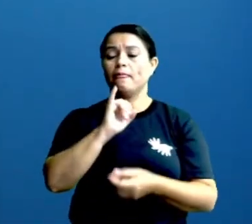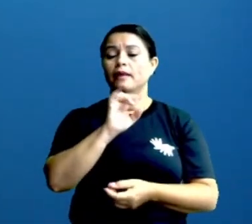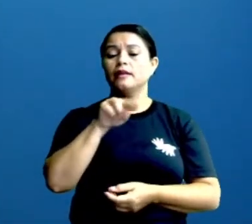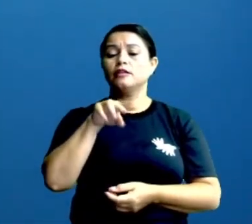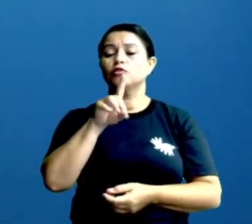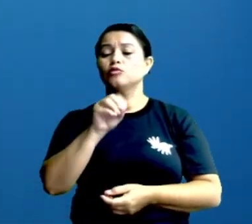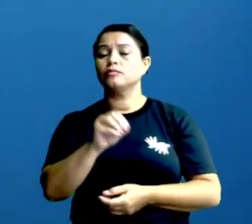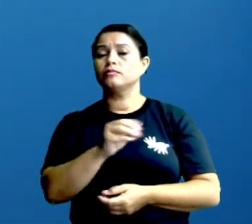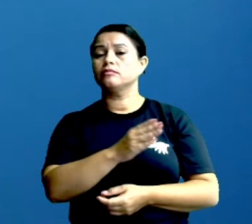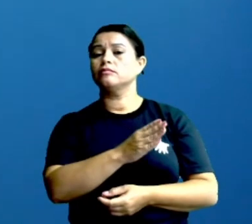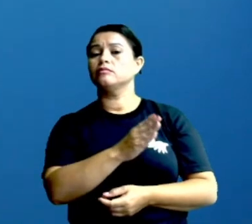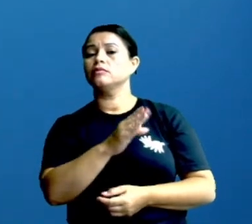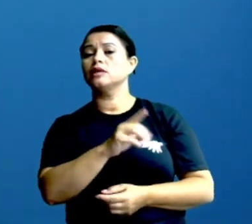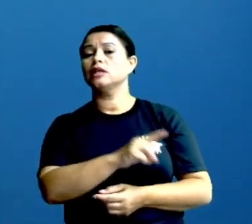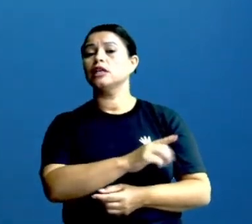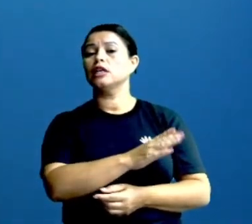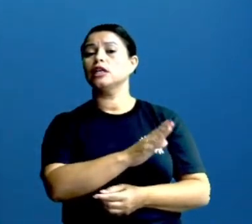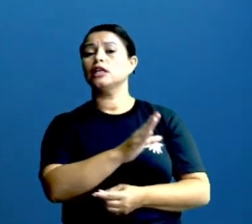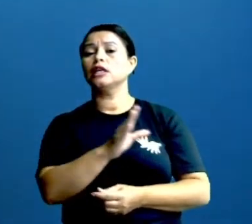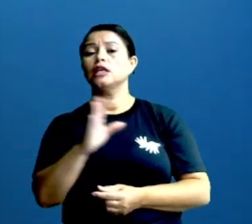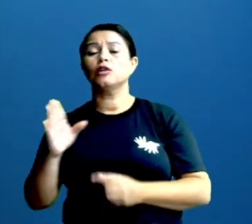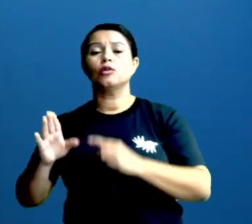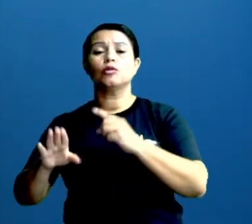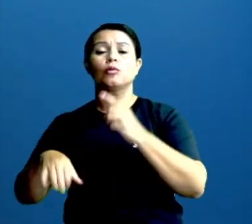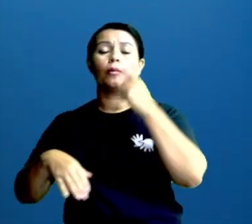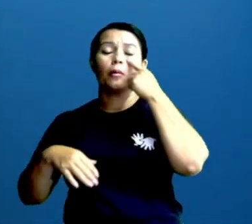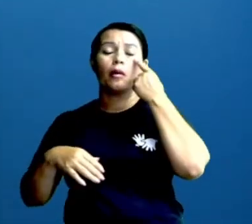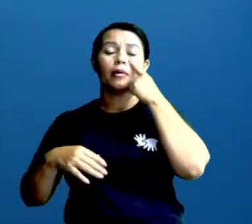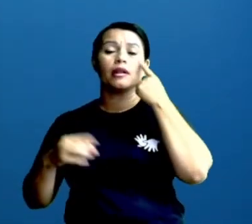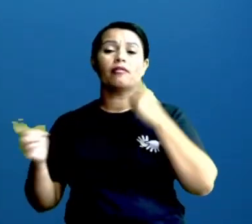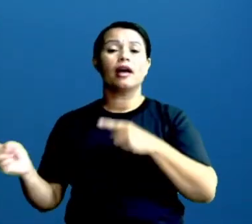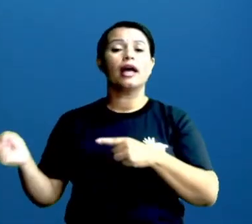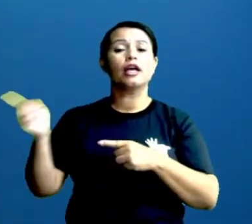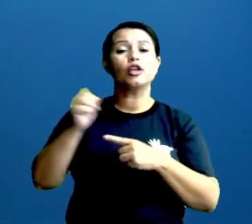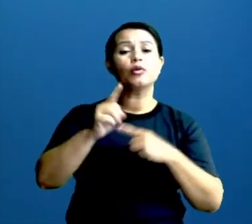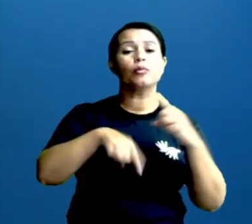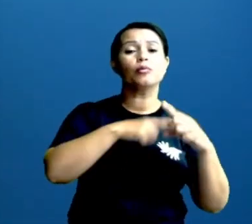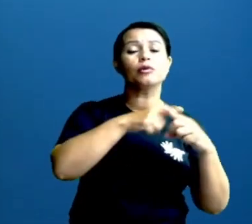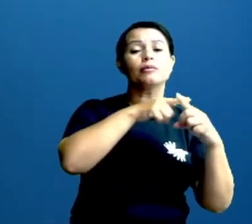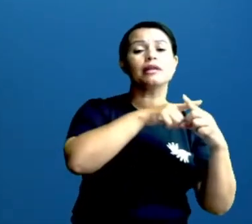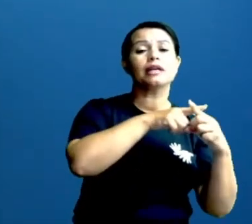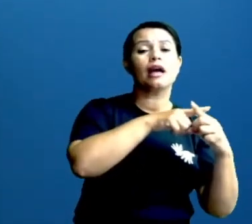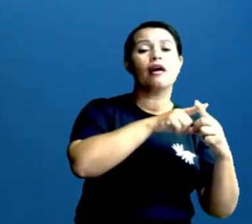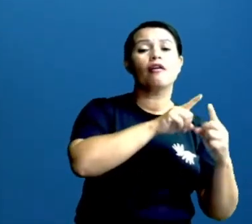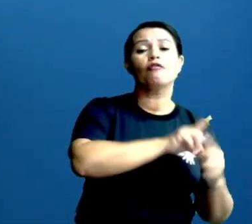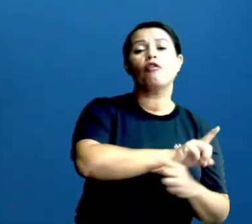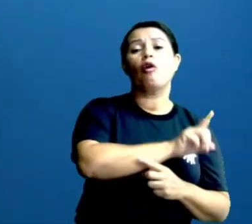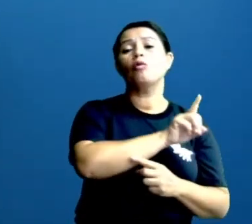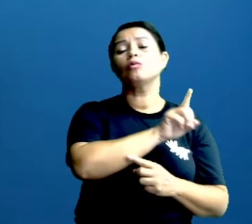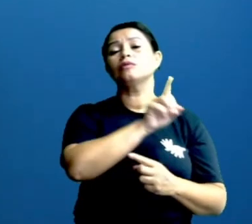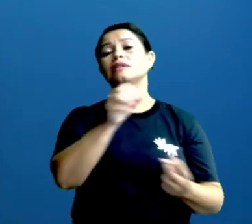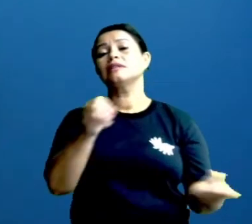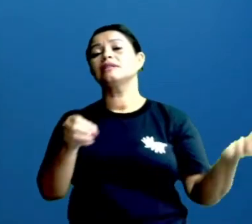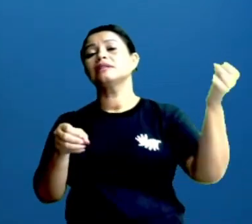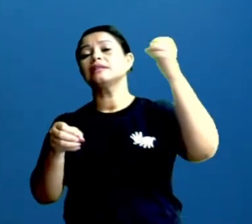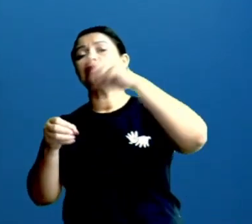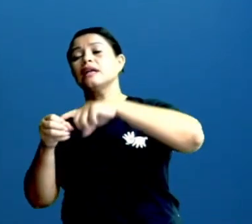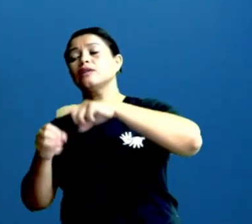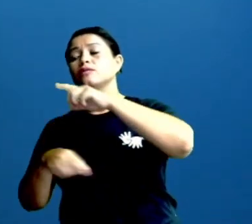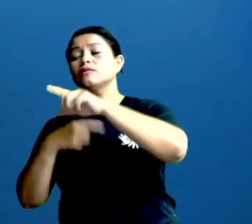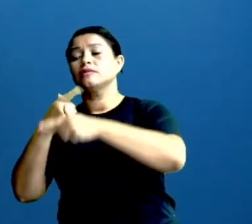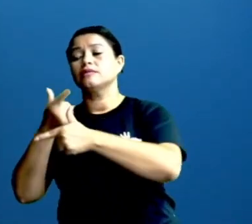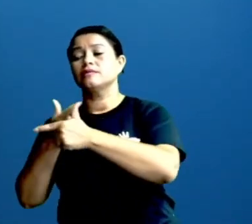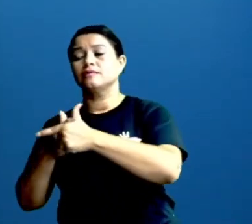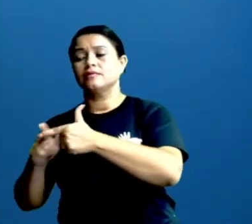multiplica, voltando, se divide, tá? Indo, multiplica, voltando,